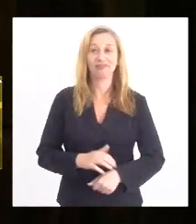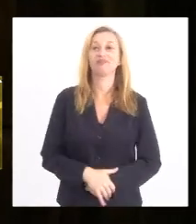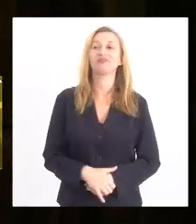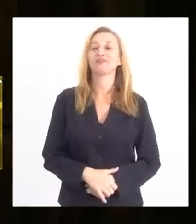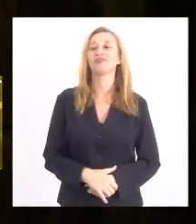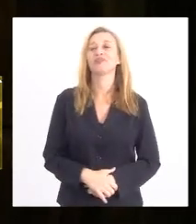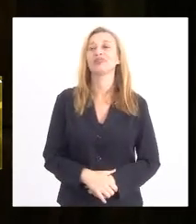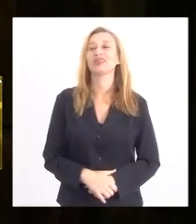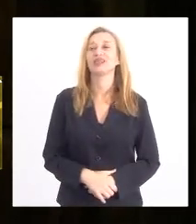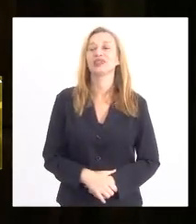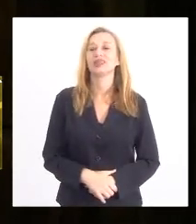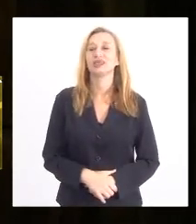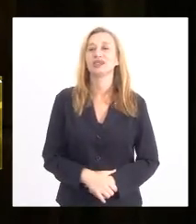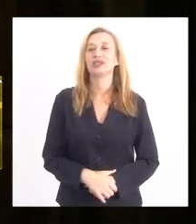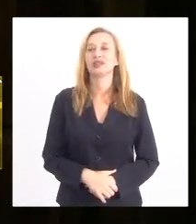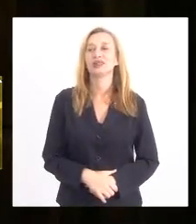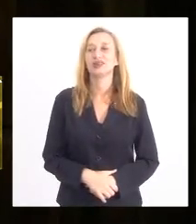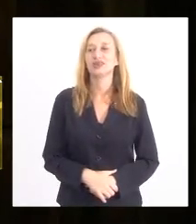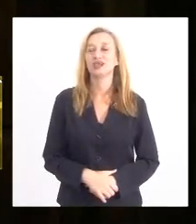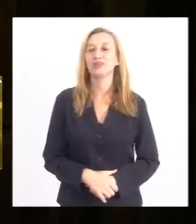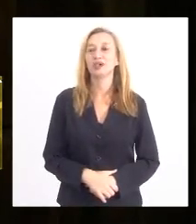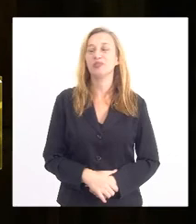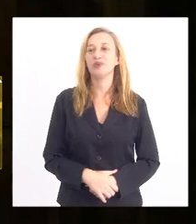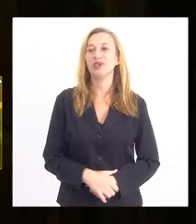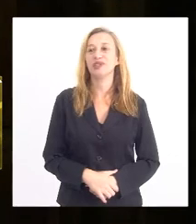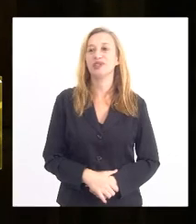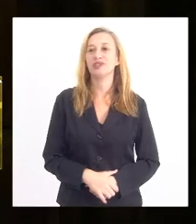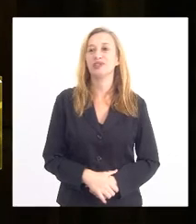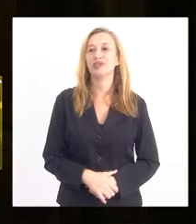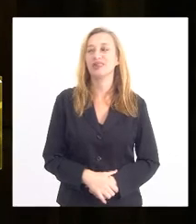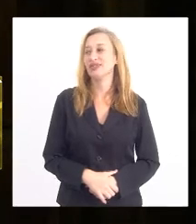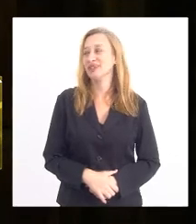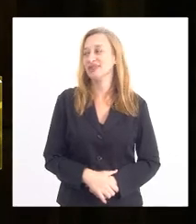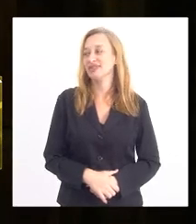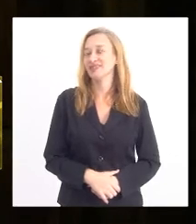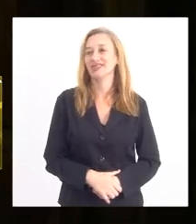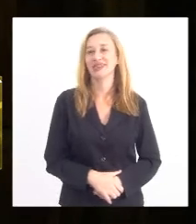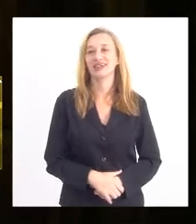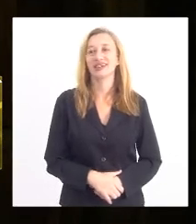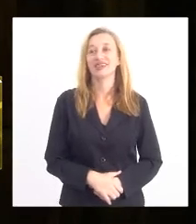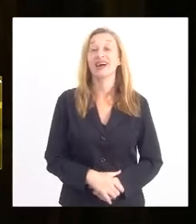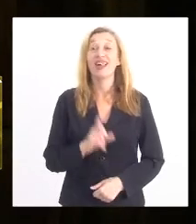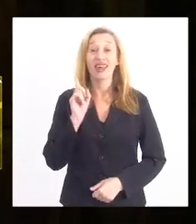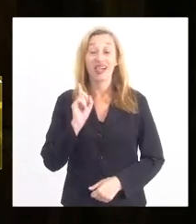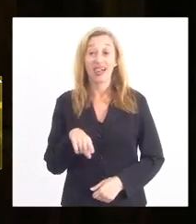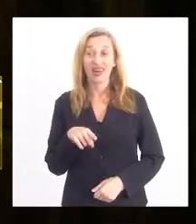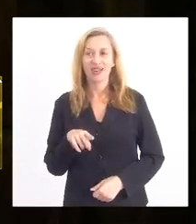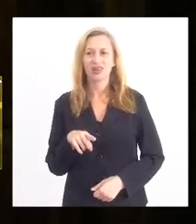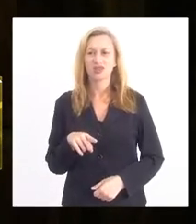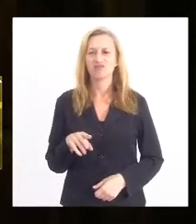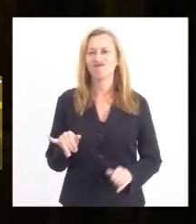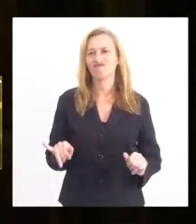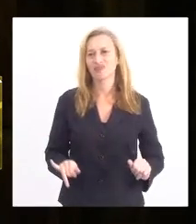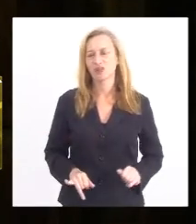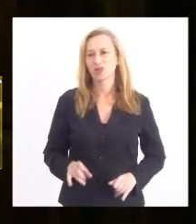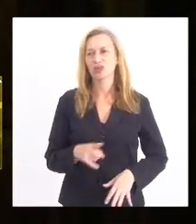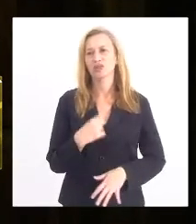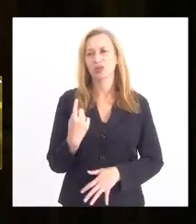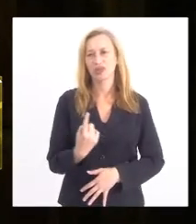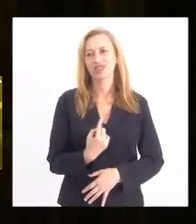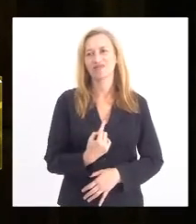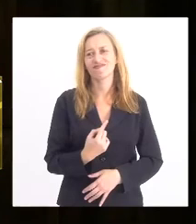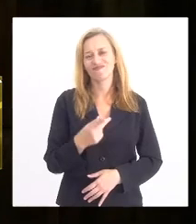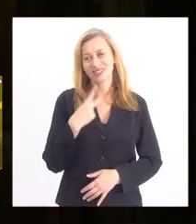E aí e isso isso é uma coisa que isso dói muita gente quando a gente